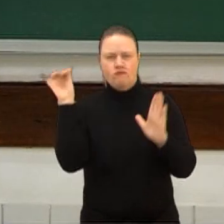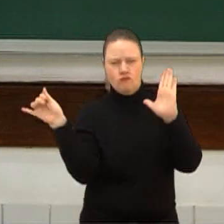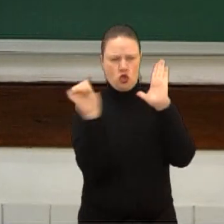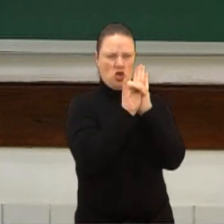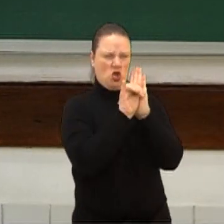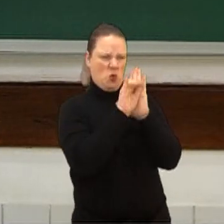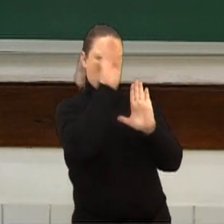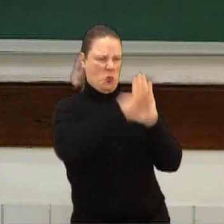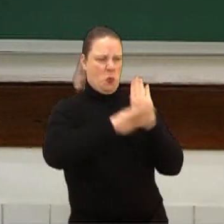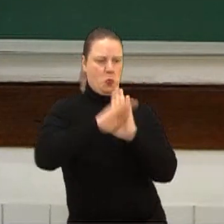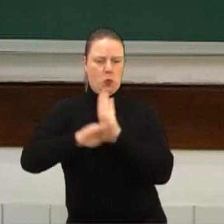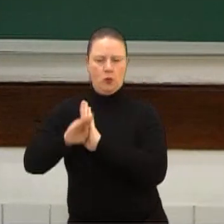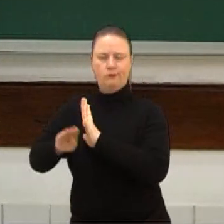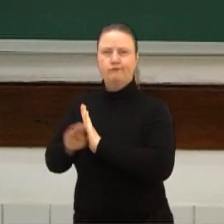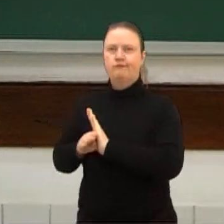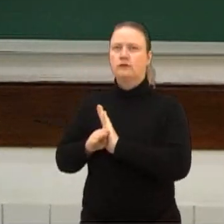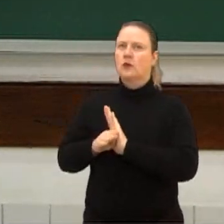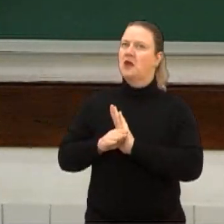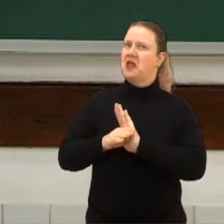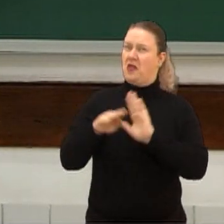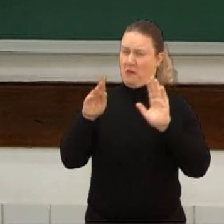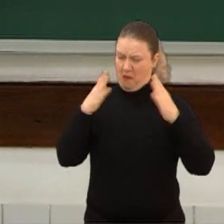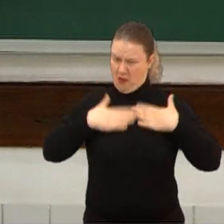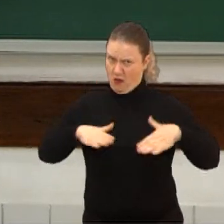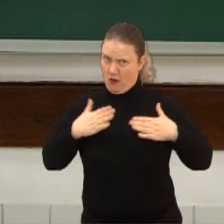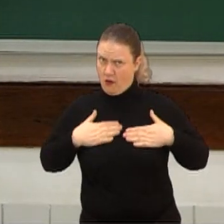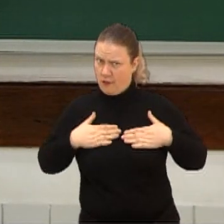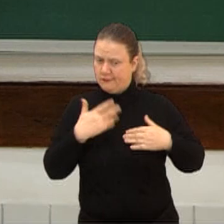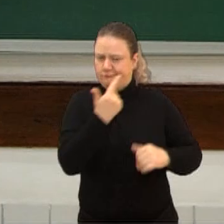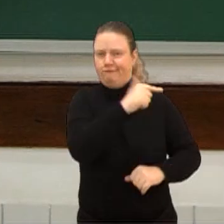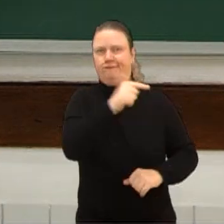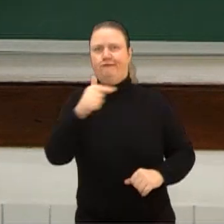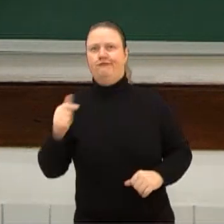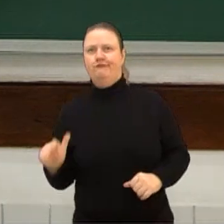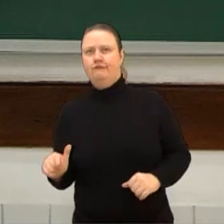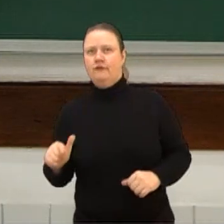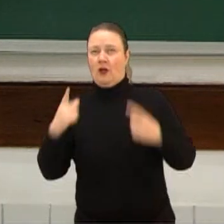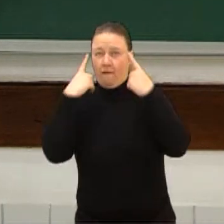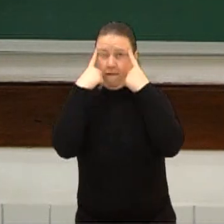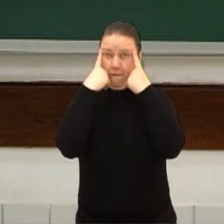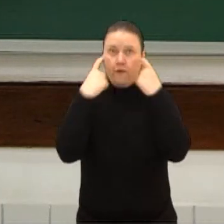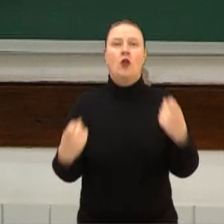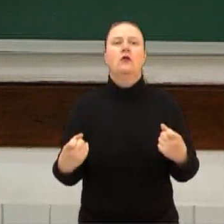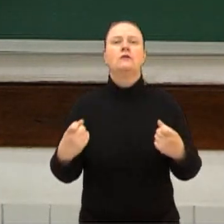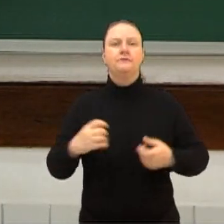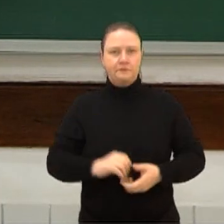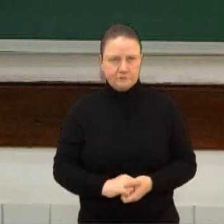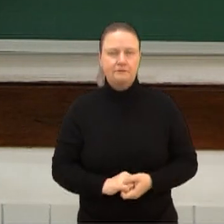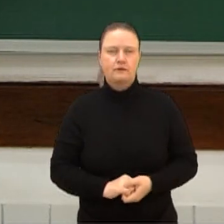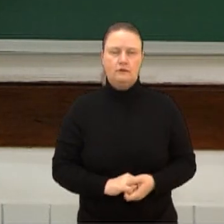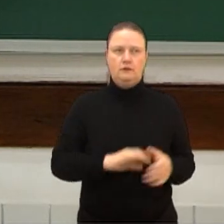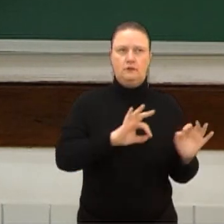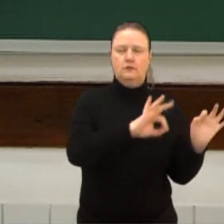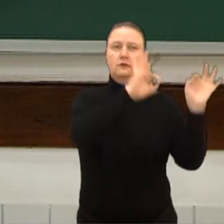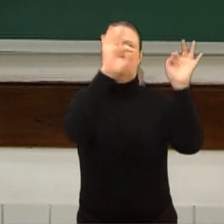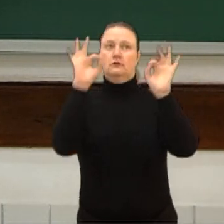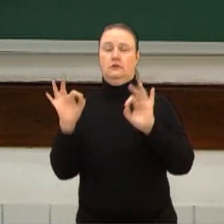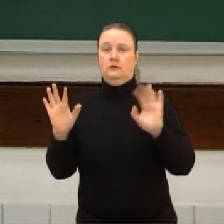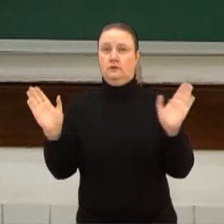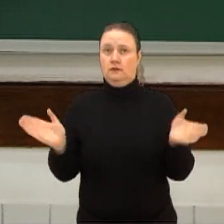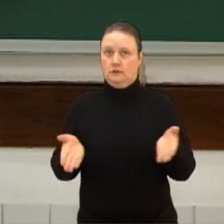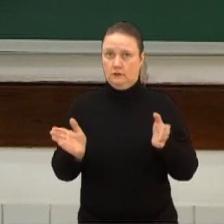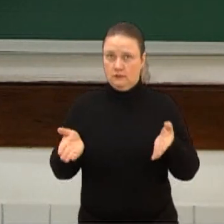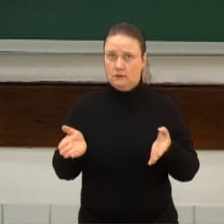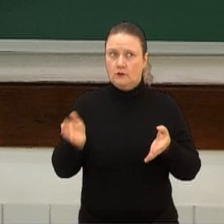local. Então, nada de brando, nada de delicado. Os laços foram bem violentos, sim. Na continuação, para que a gente